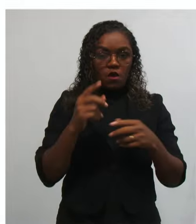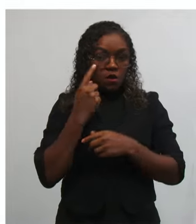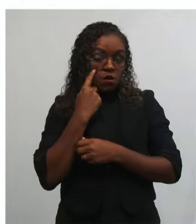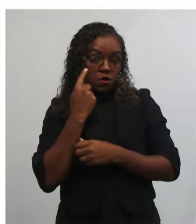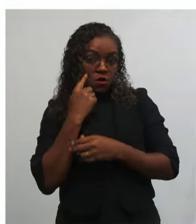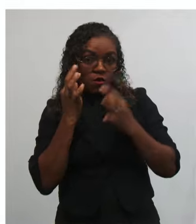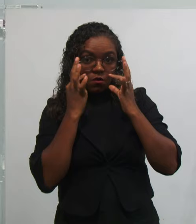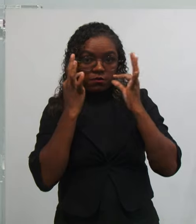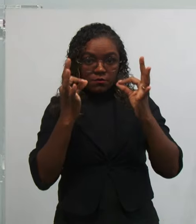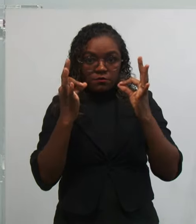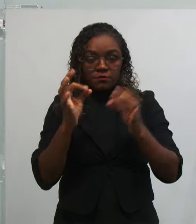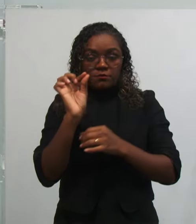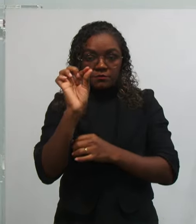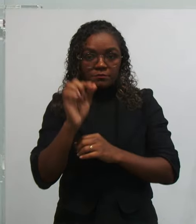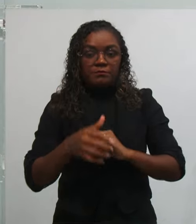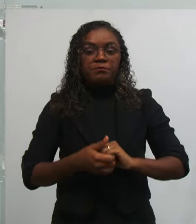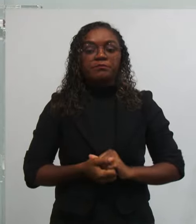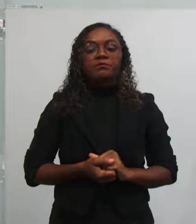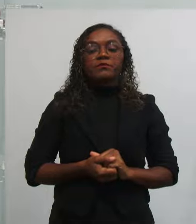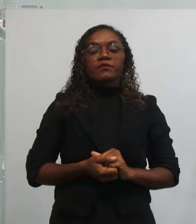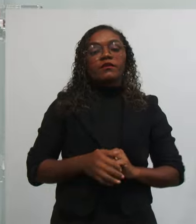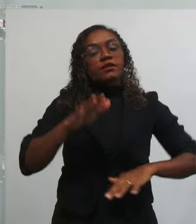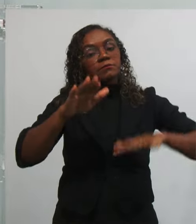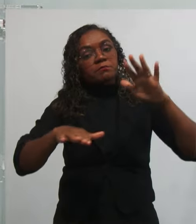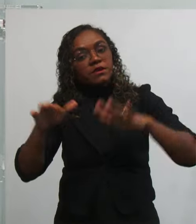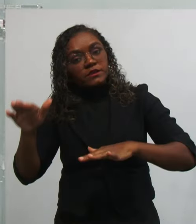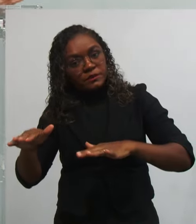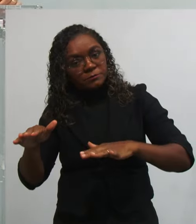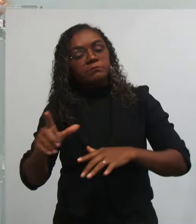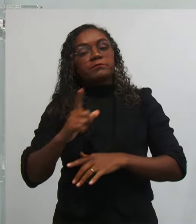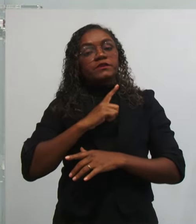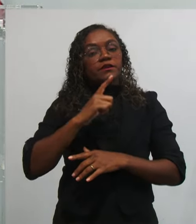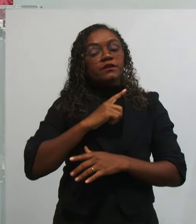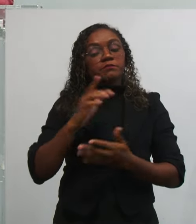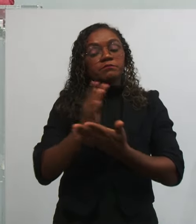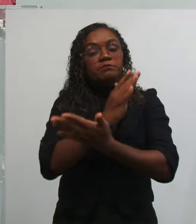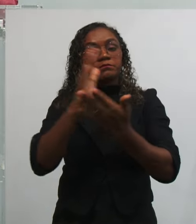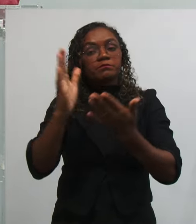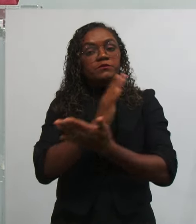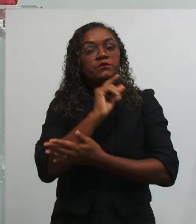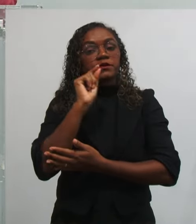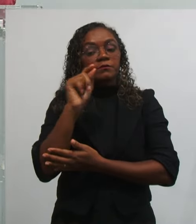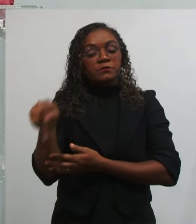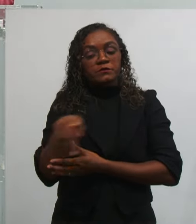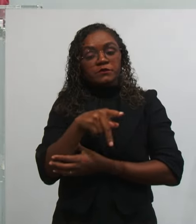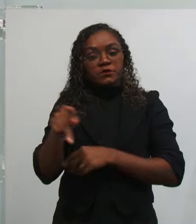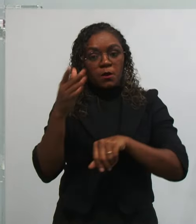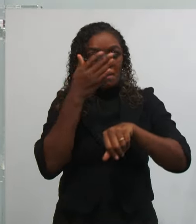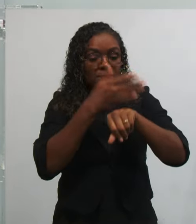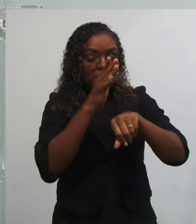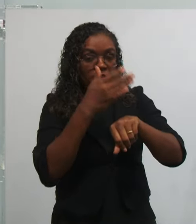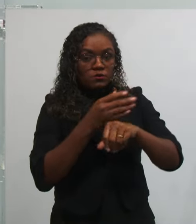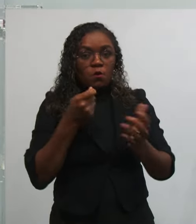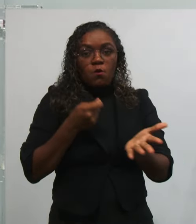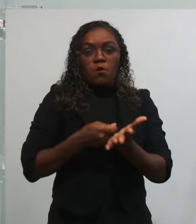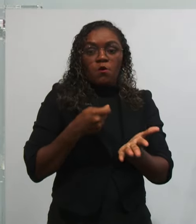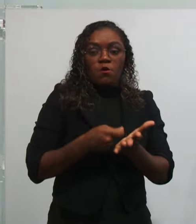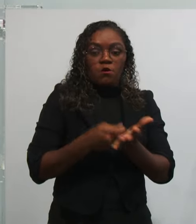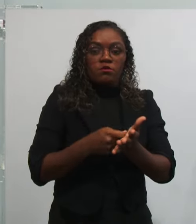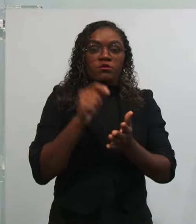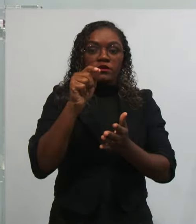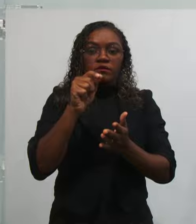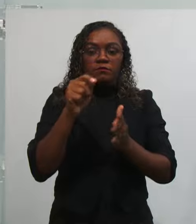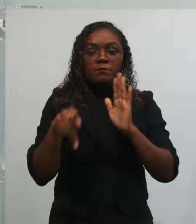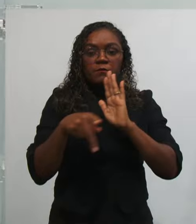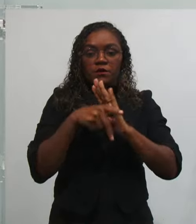atenção para o fato de que muitos professores TM a prática avaliativa de cobrar no seu instrumento